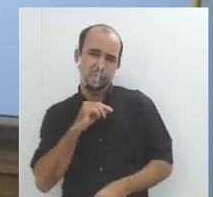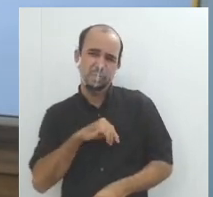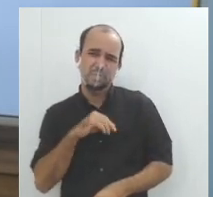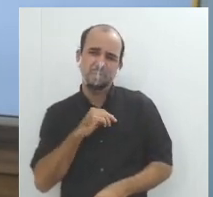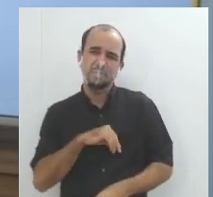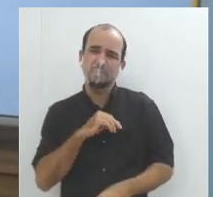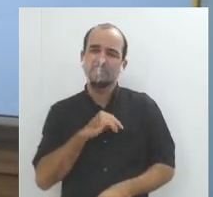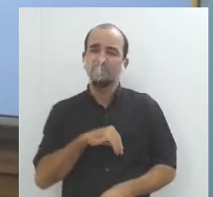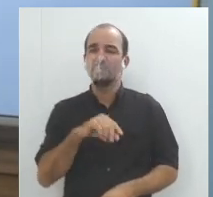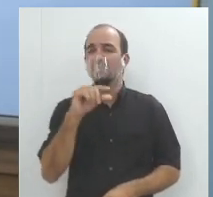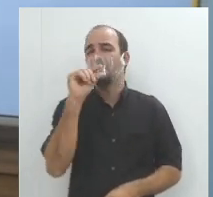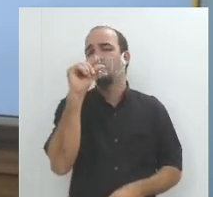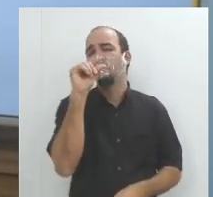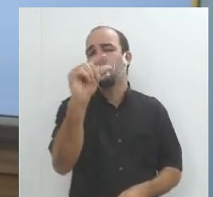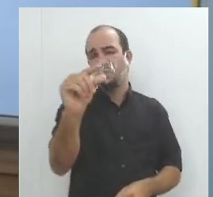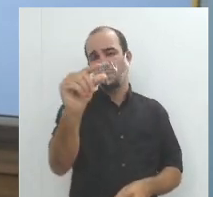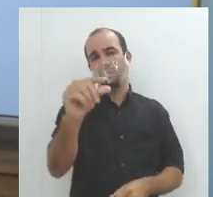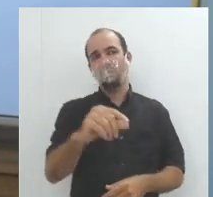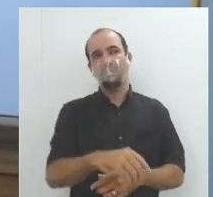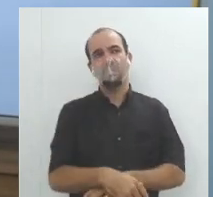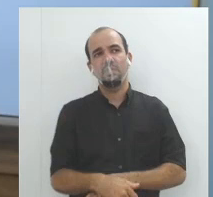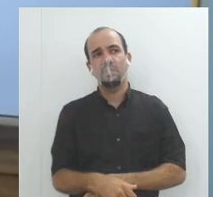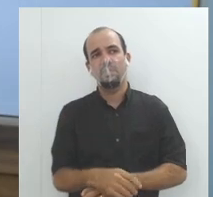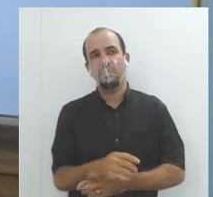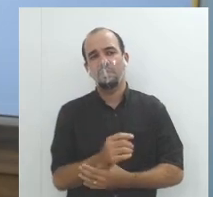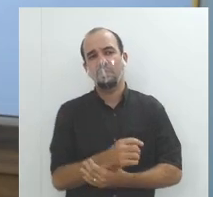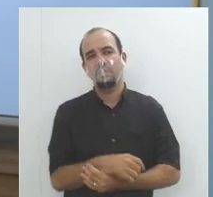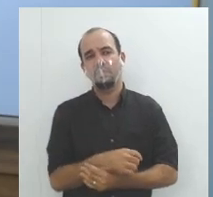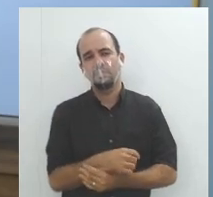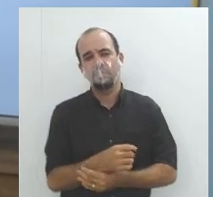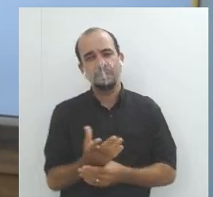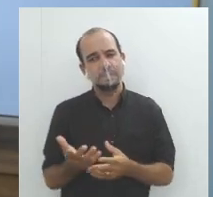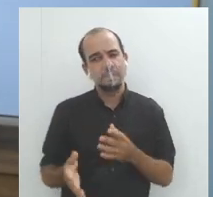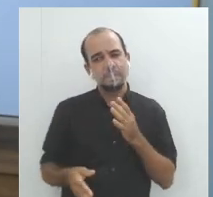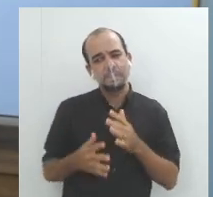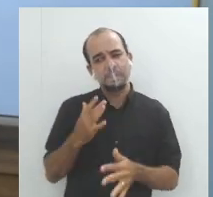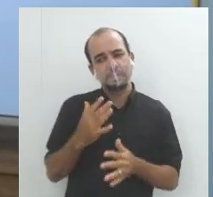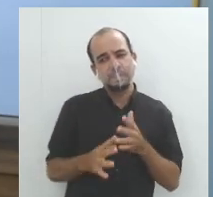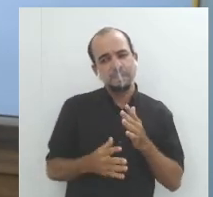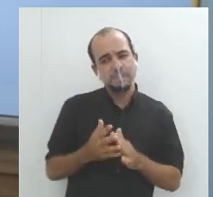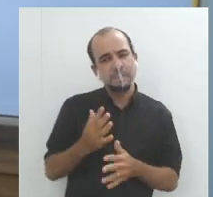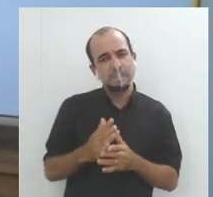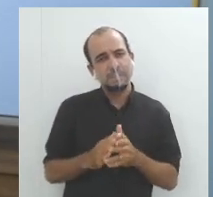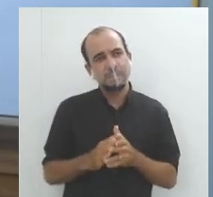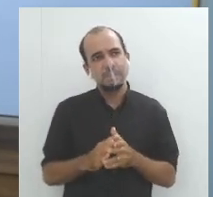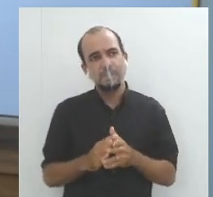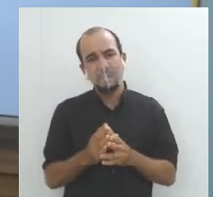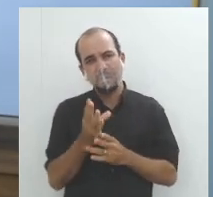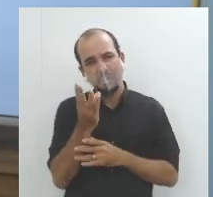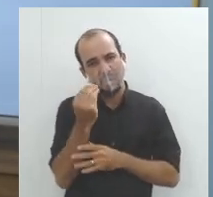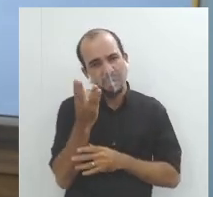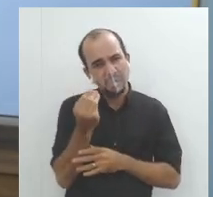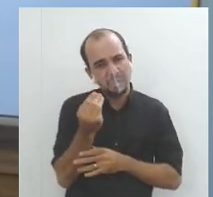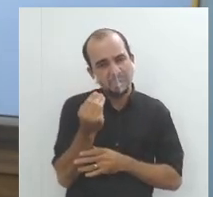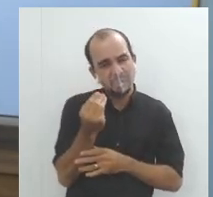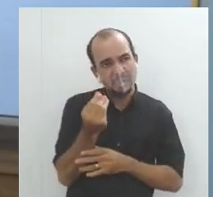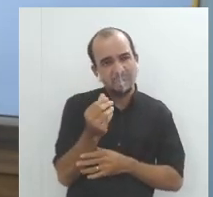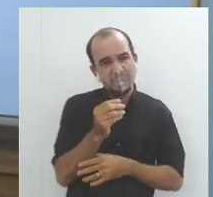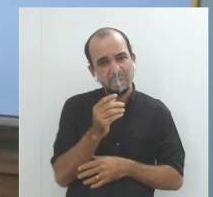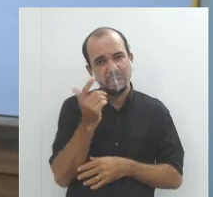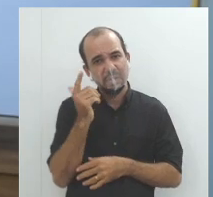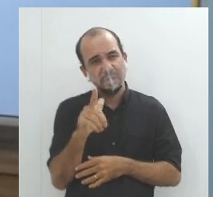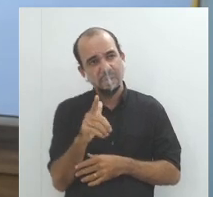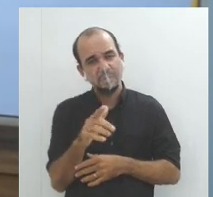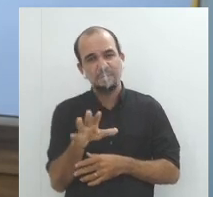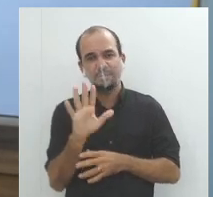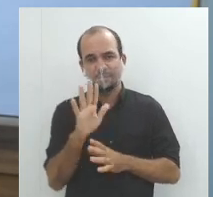E isso aqui, Jaidete, por favor, o que é que acontece aqui? Presta atenção, vamos por partes, presta bem atenção.